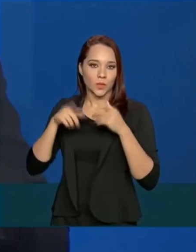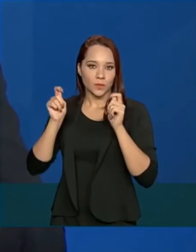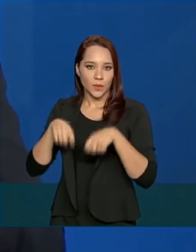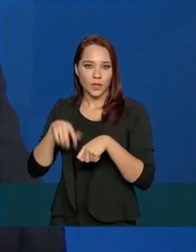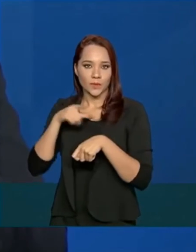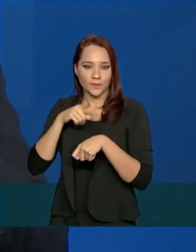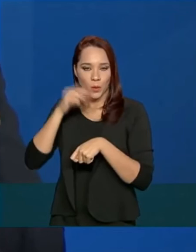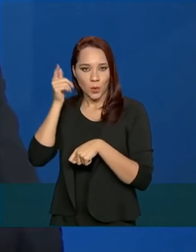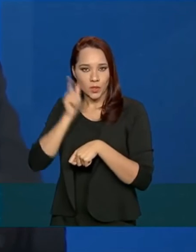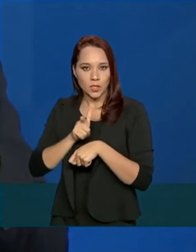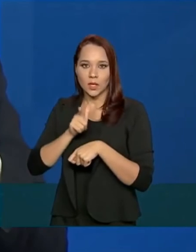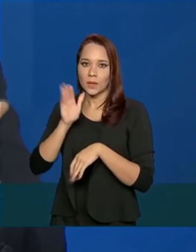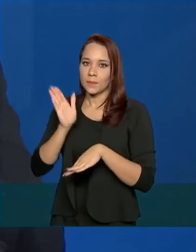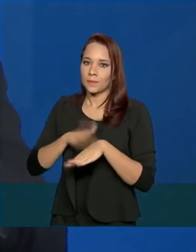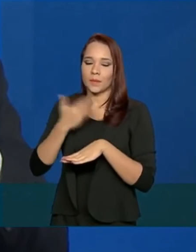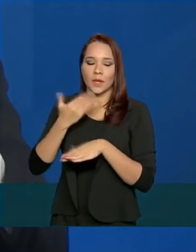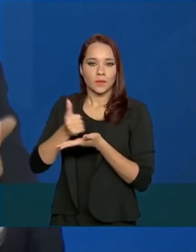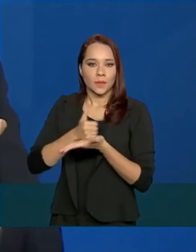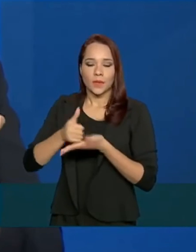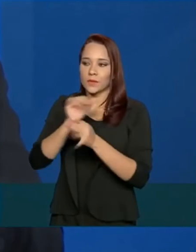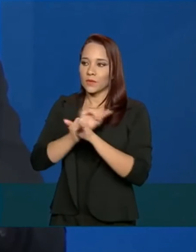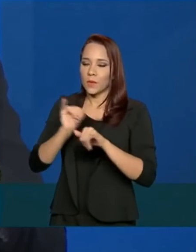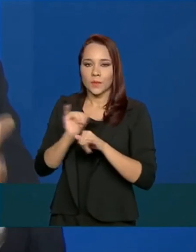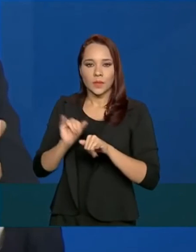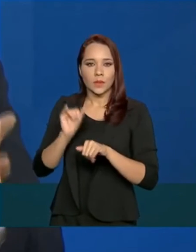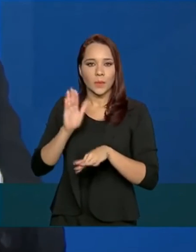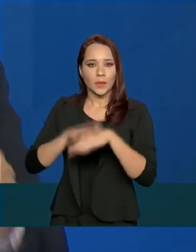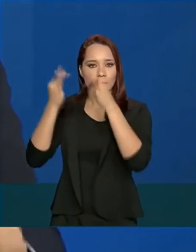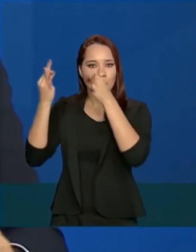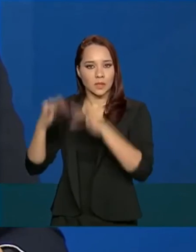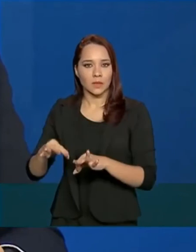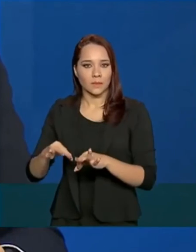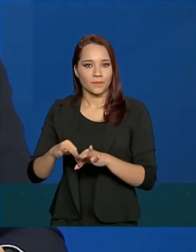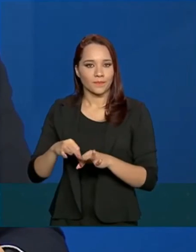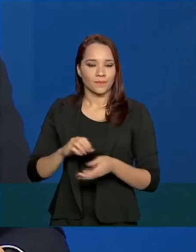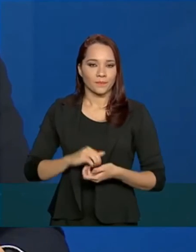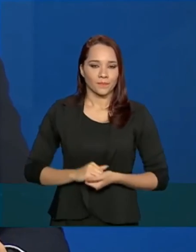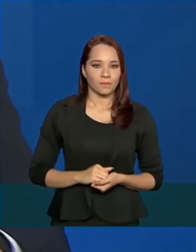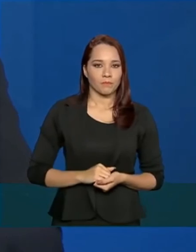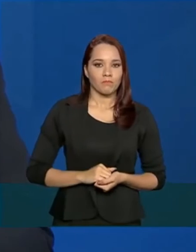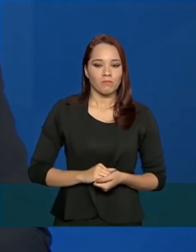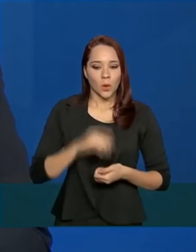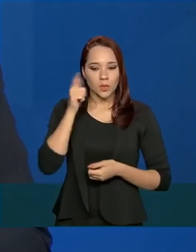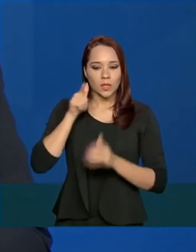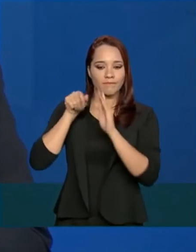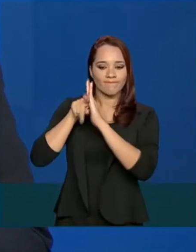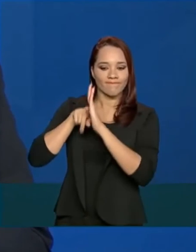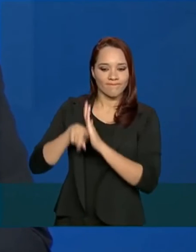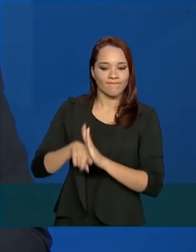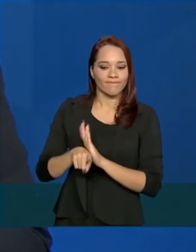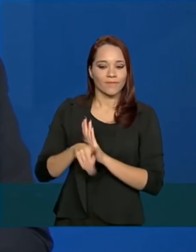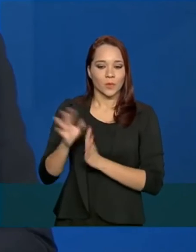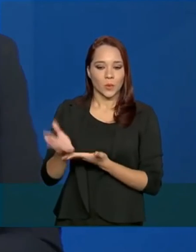gente possa ter cada vez mais uma base de dados mais consolidada, sólida, e que a gente possa realmente fazer uma análise epidemiológica